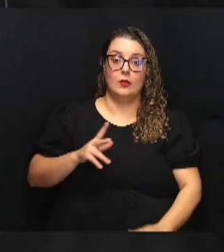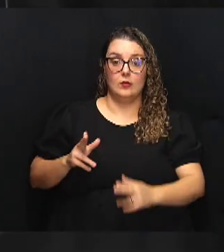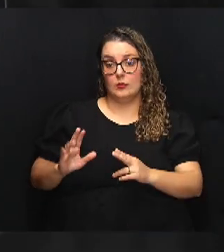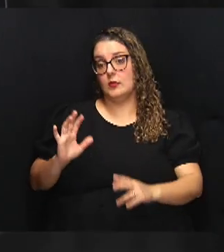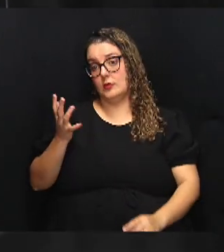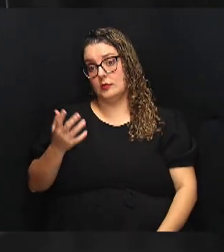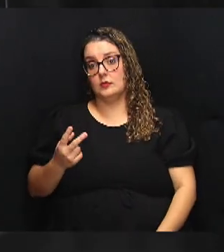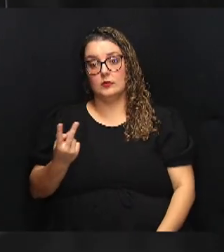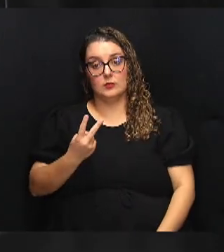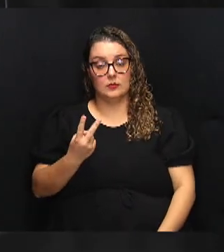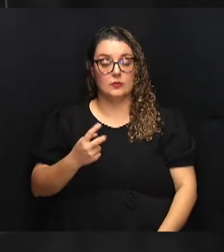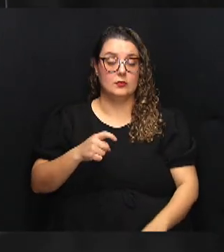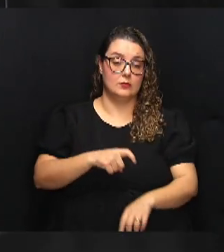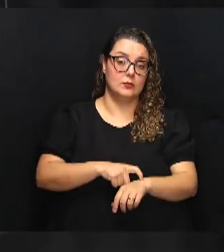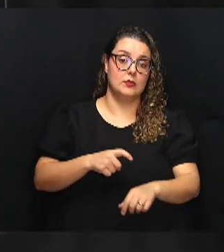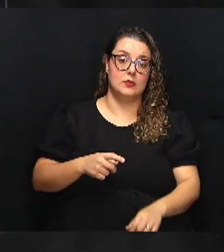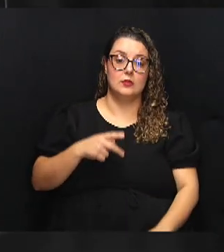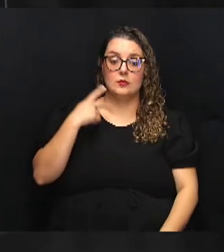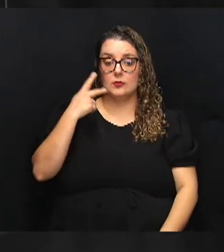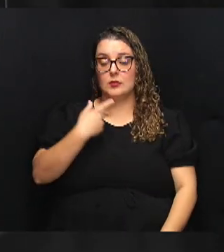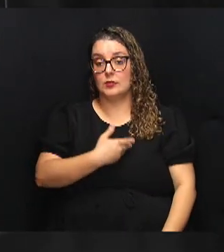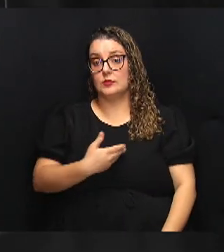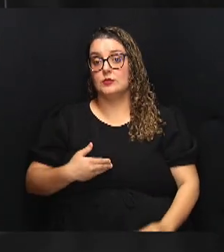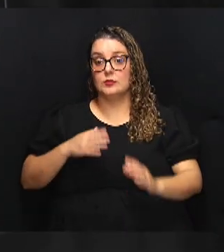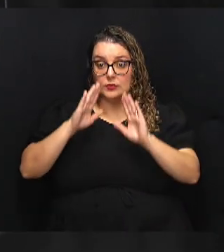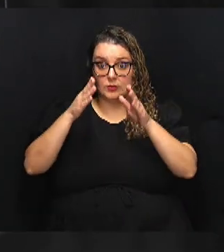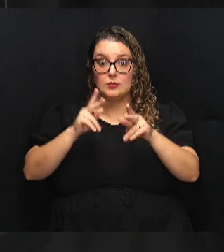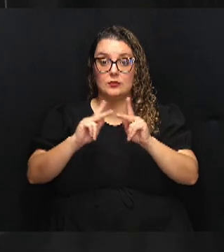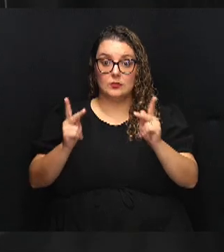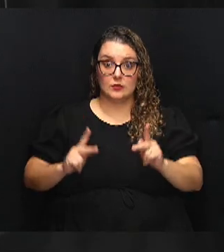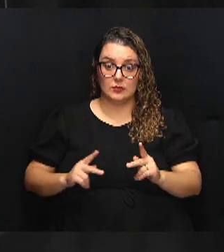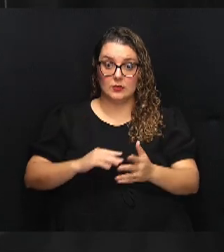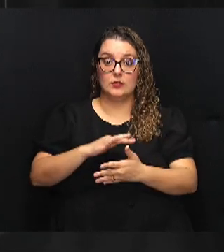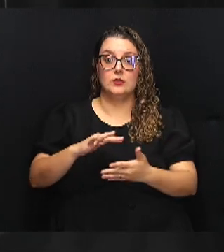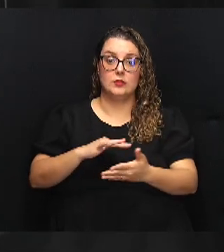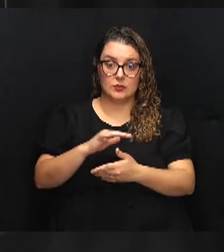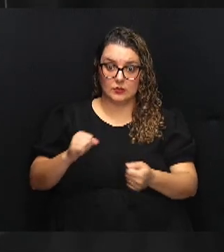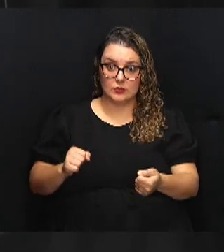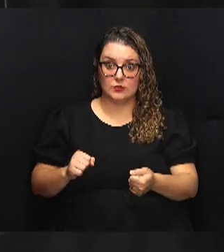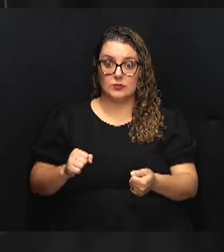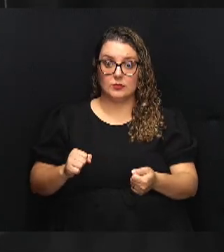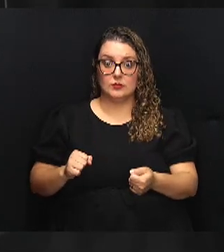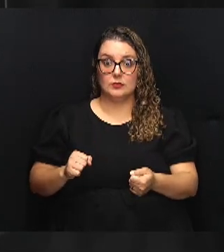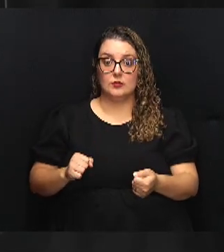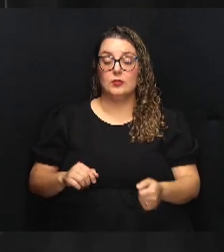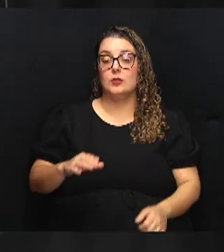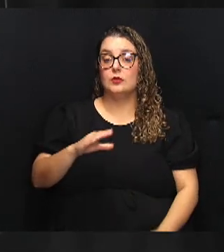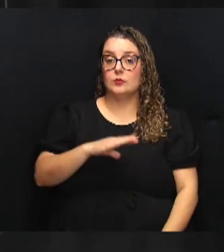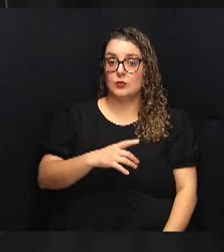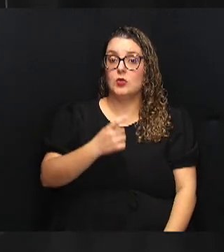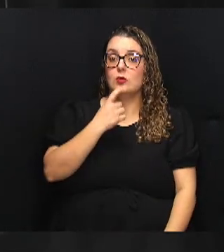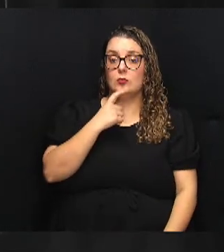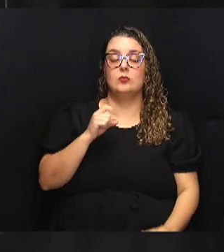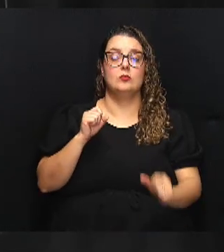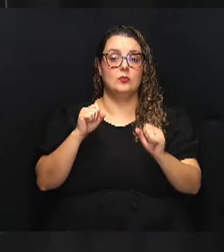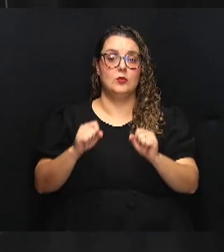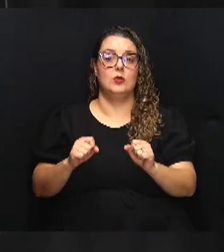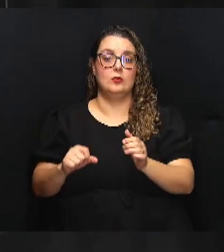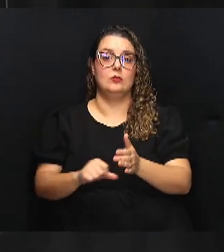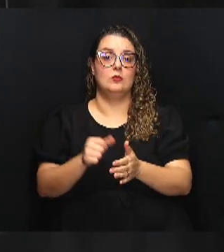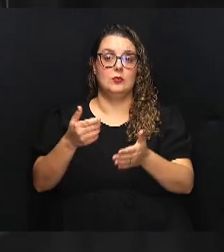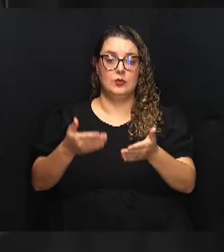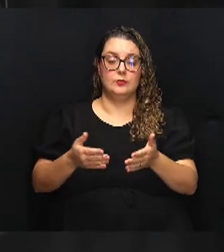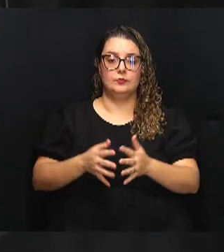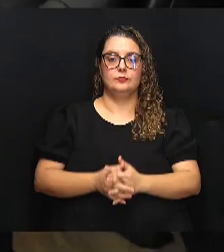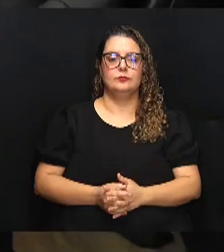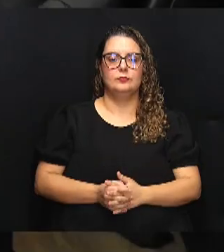num segundo momento, são as políticas públicas voltadas à paz e à sustentabilidade, em que o município de Campinas possa ser pioneiro nisso.